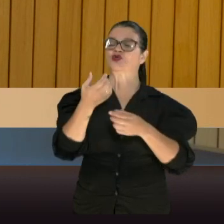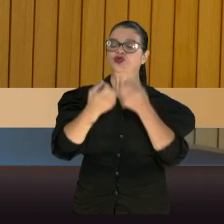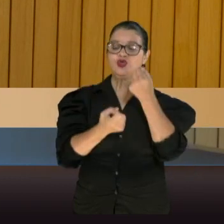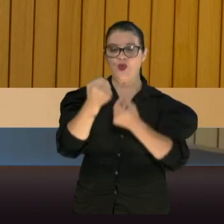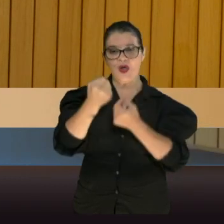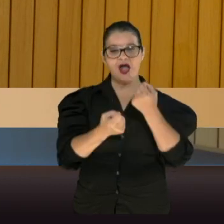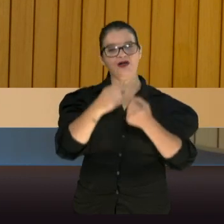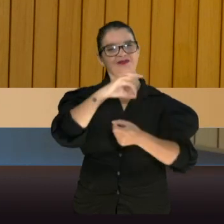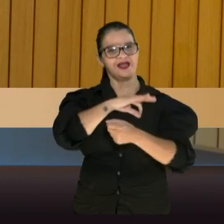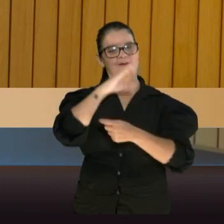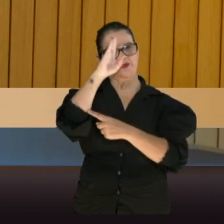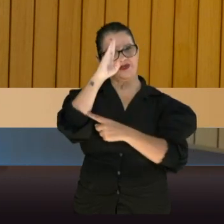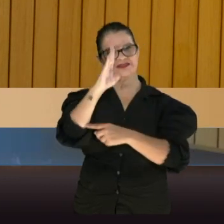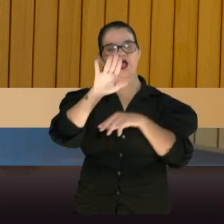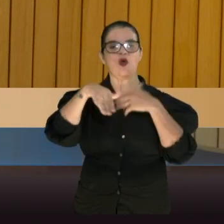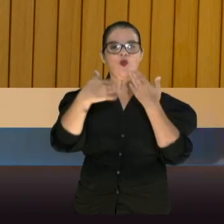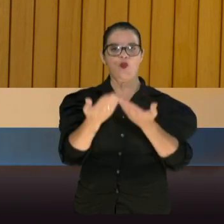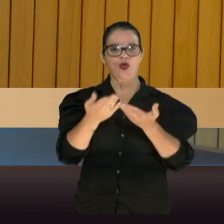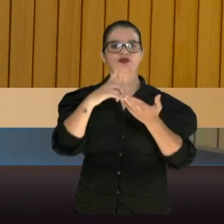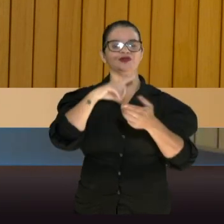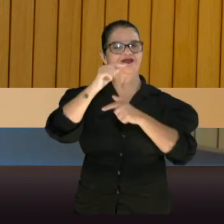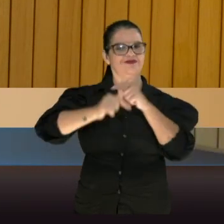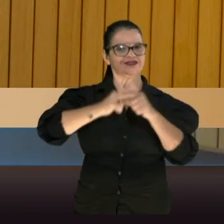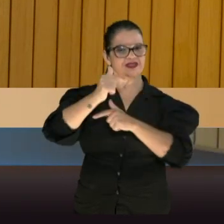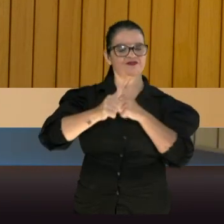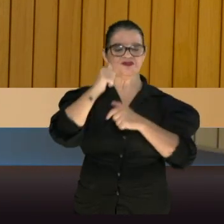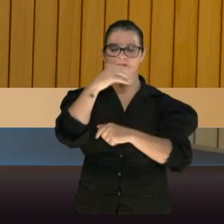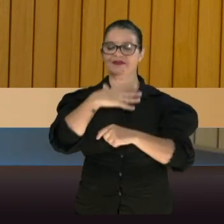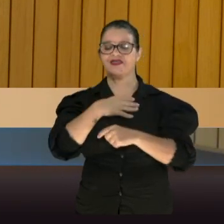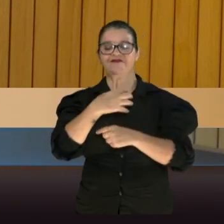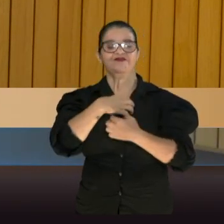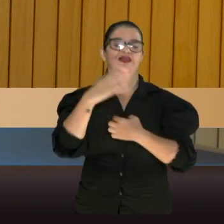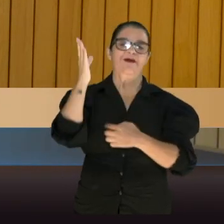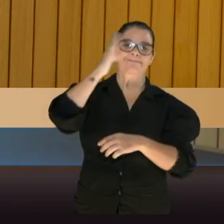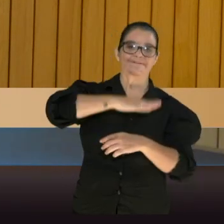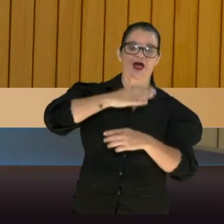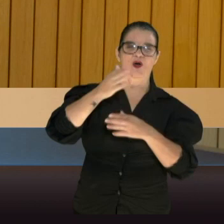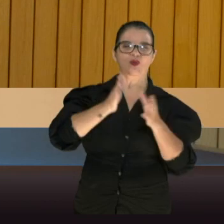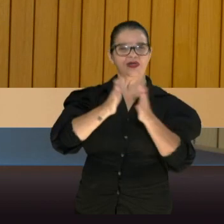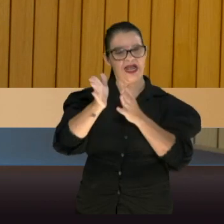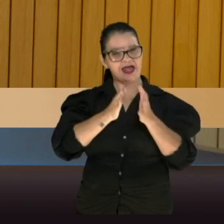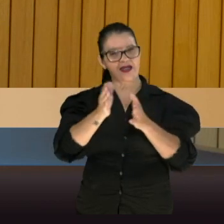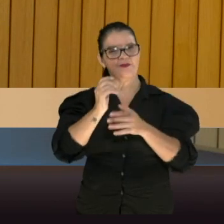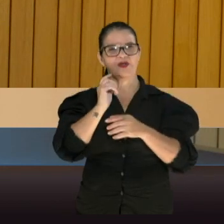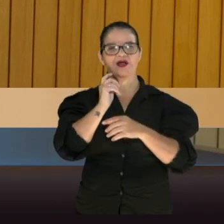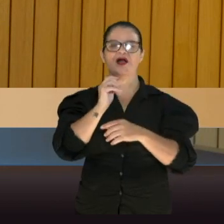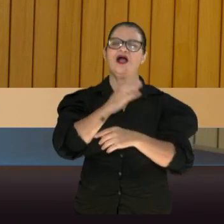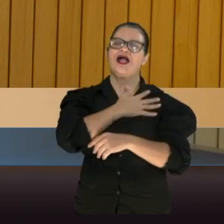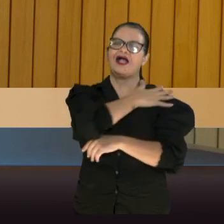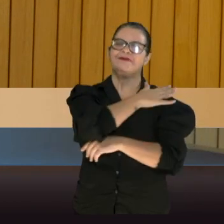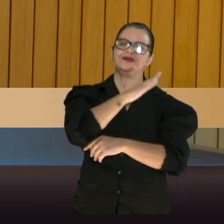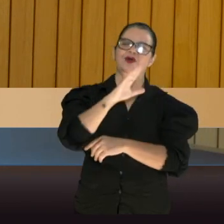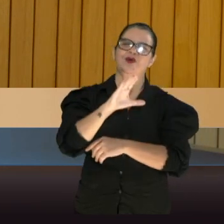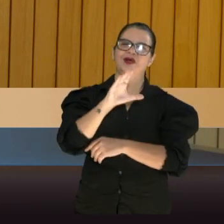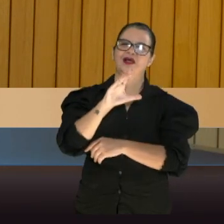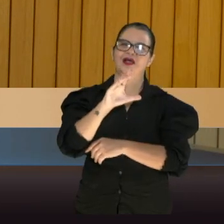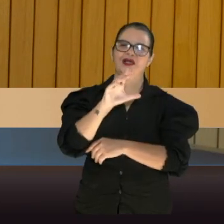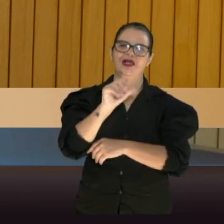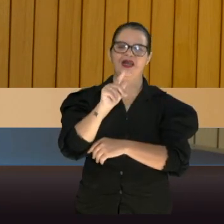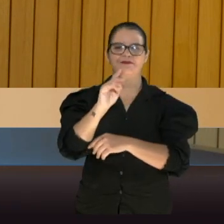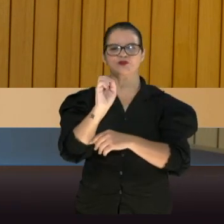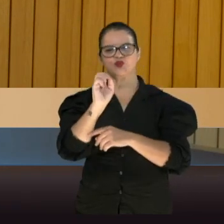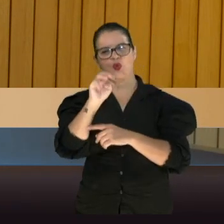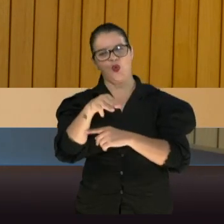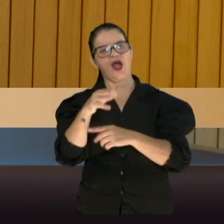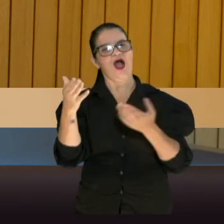Militar, né, quando eu estava de serviço, minha filha passando mal, e na época o Capitão Cleto, né, agora coronel da